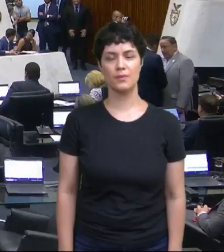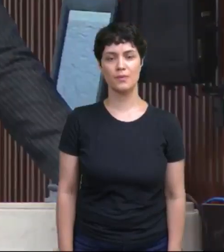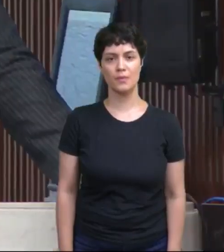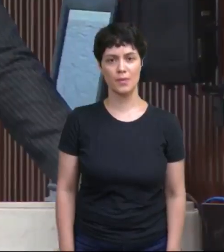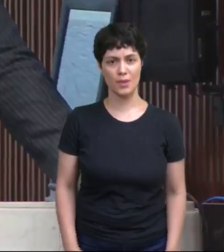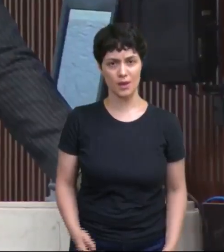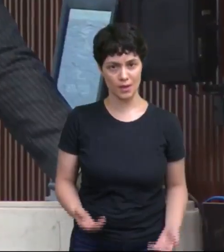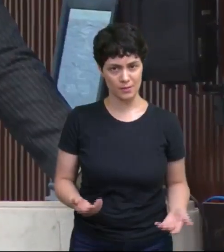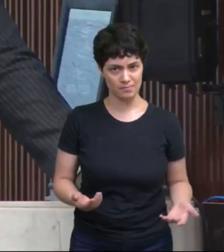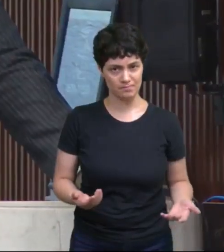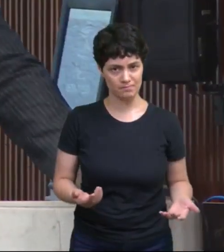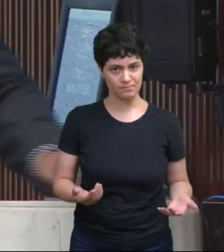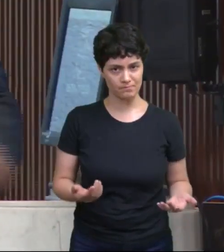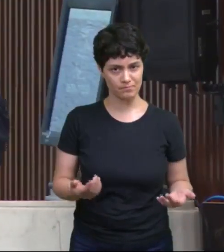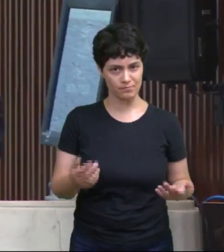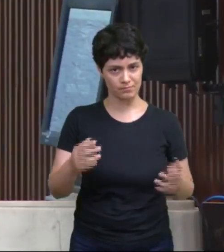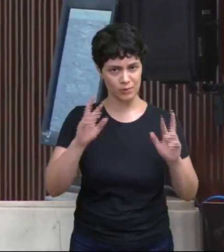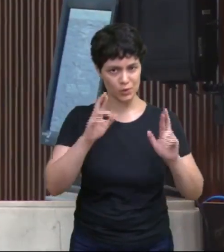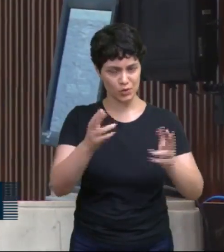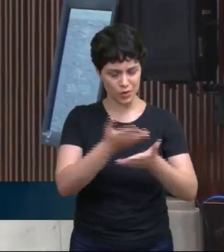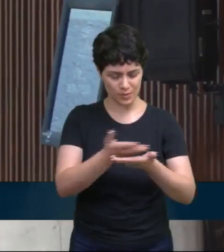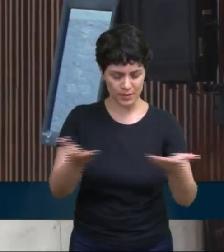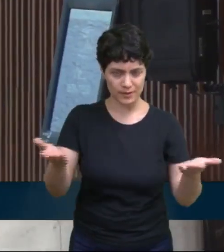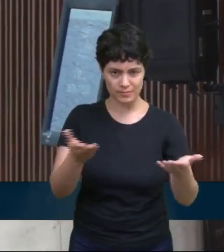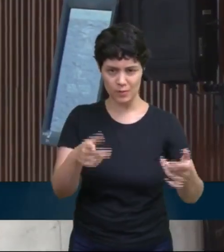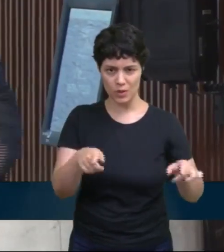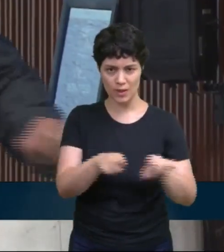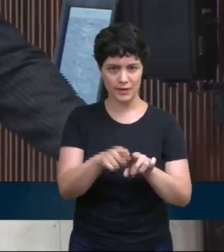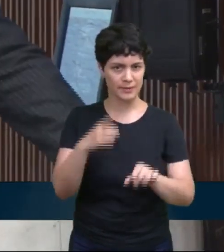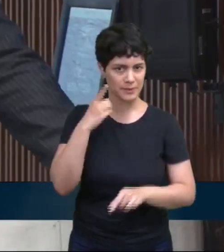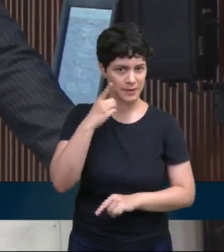Meus caros e nobres colegas,